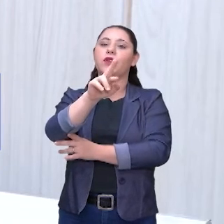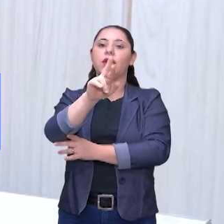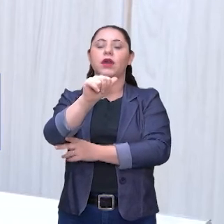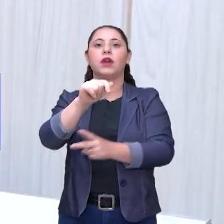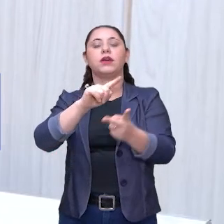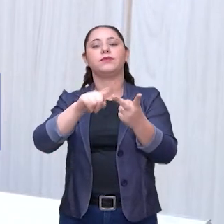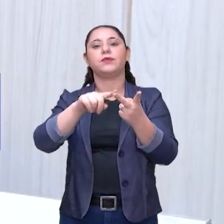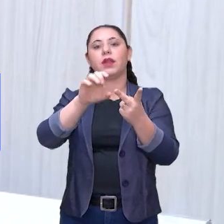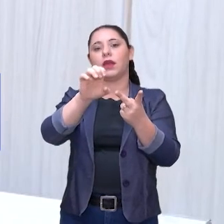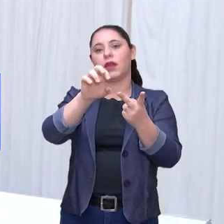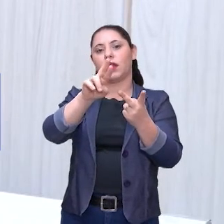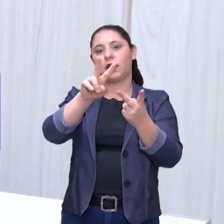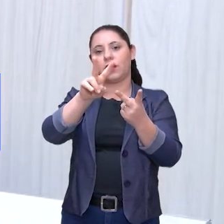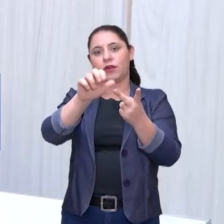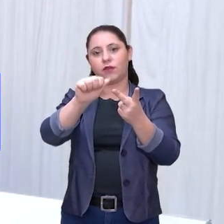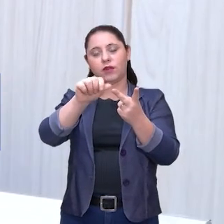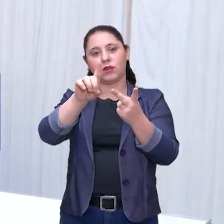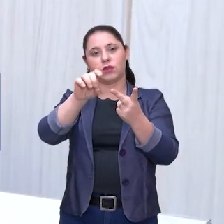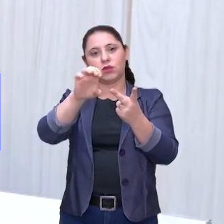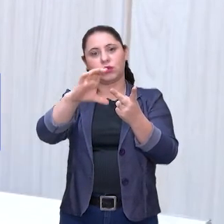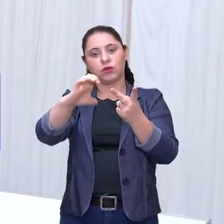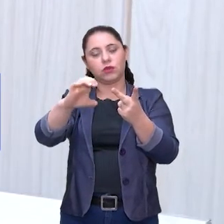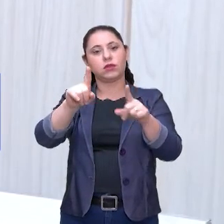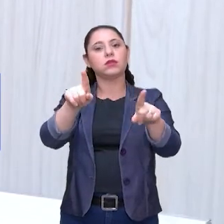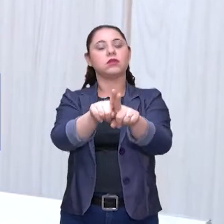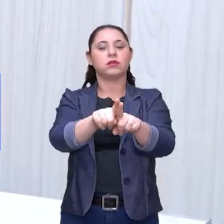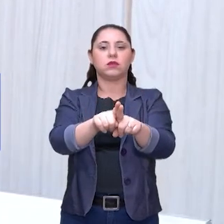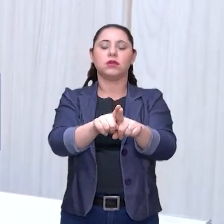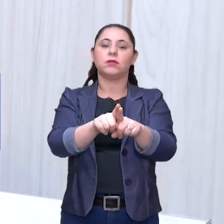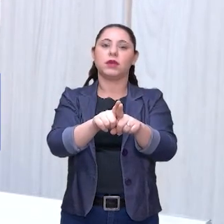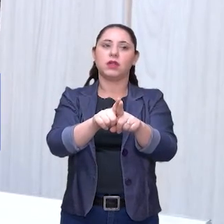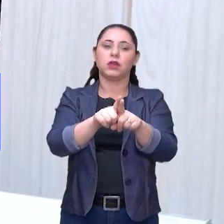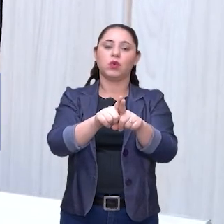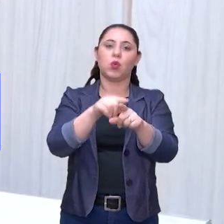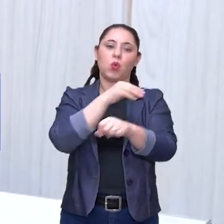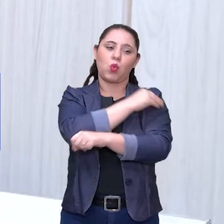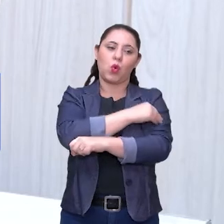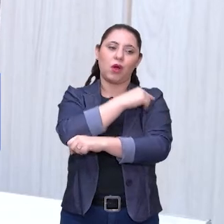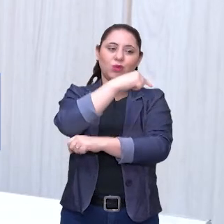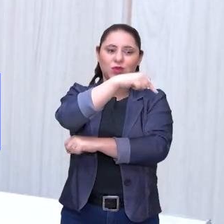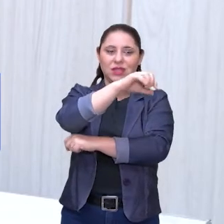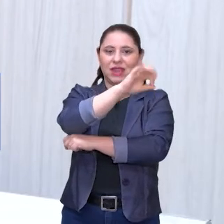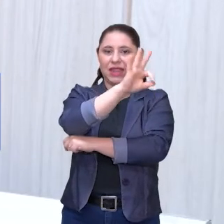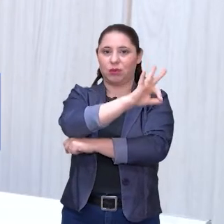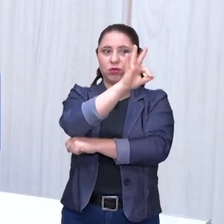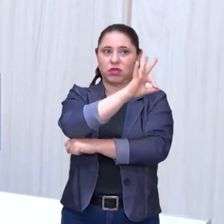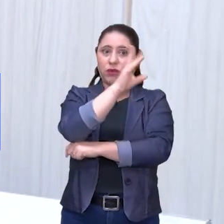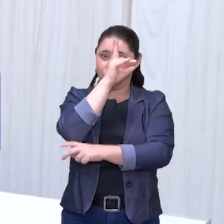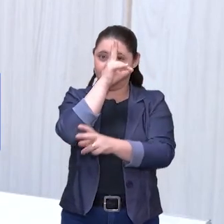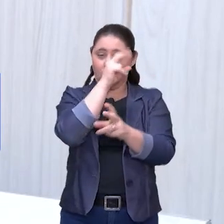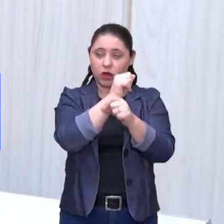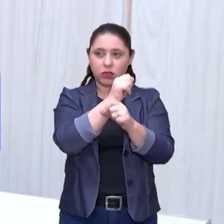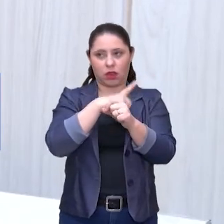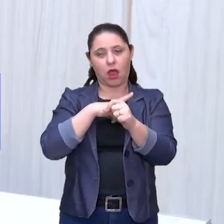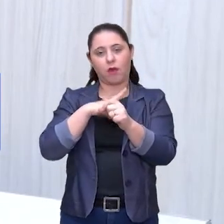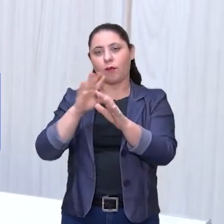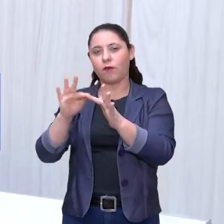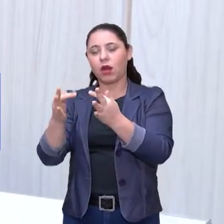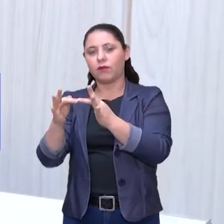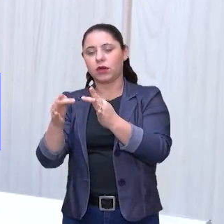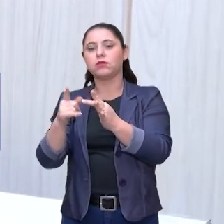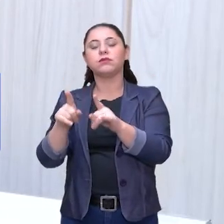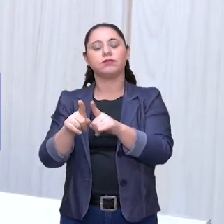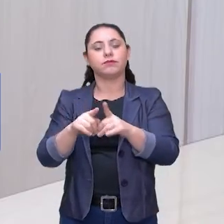aloe vera, erva doce, são mais hidratantes do que o álcool gel a 70% bem